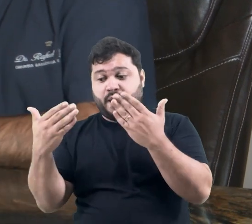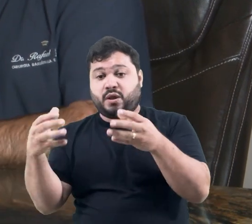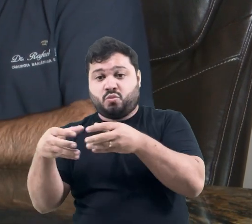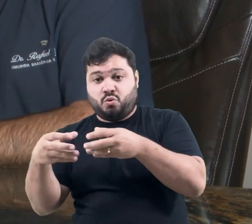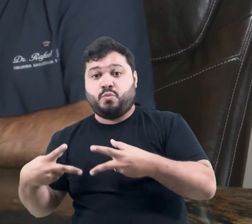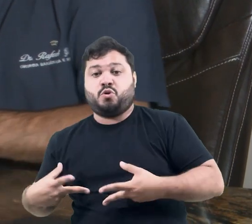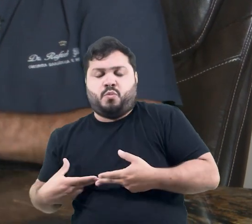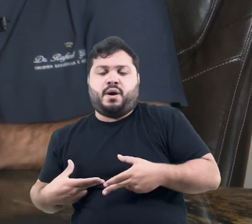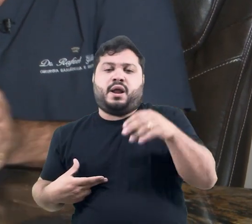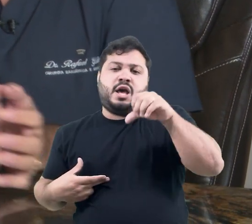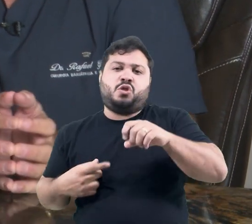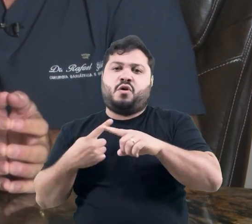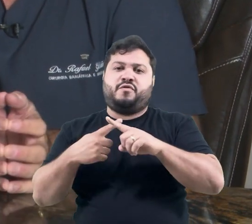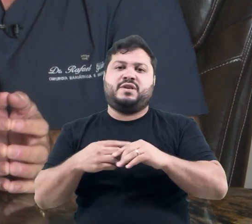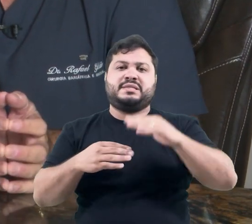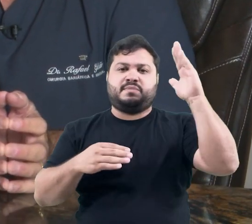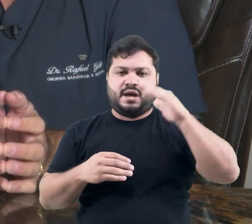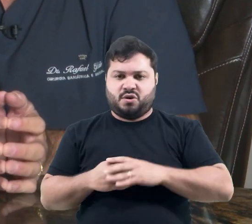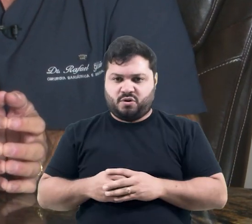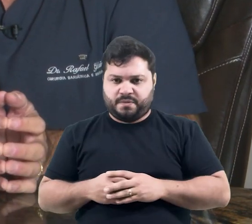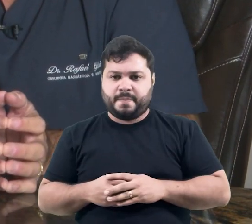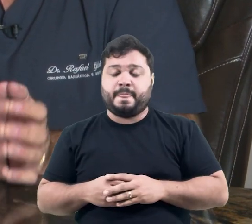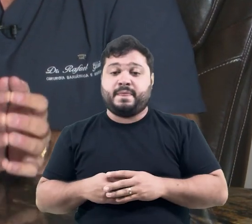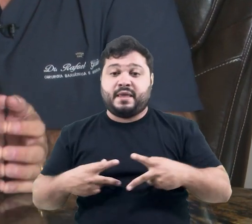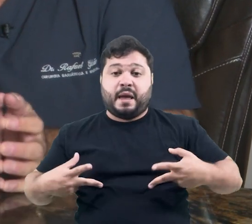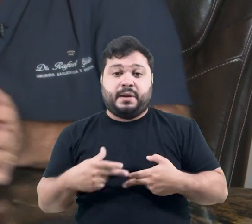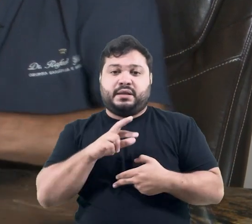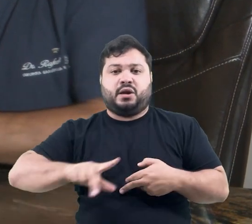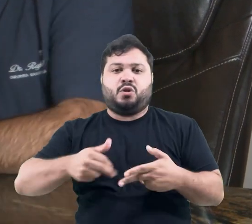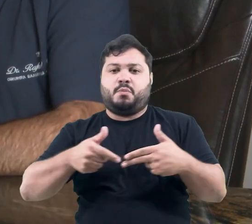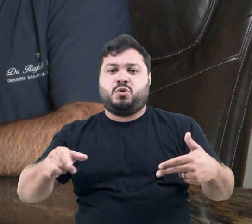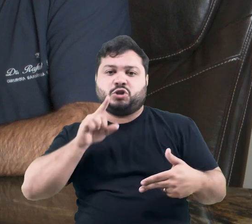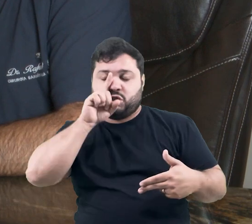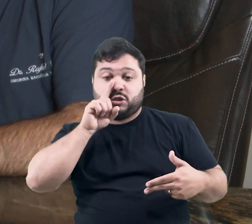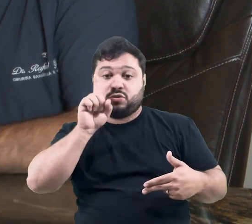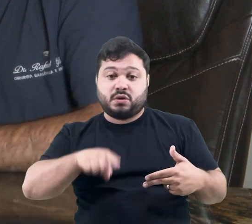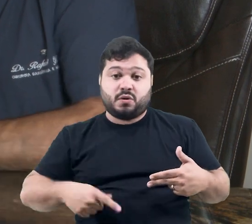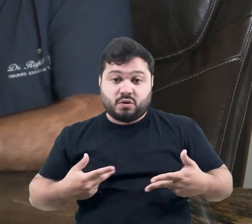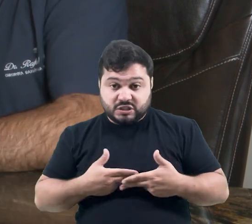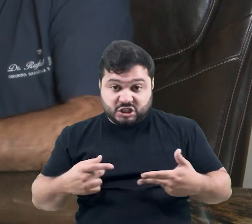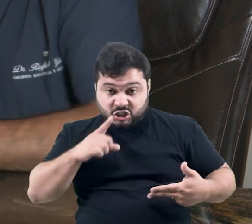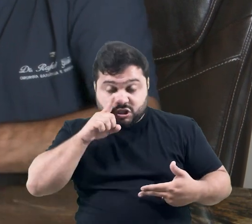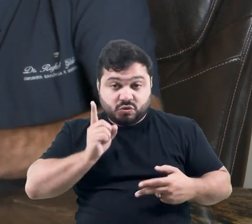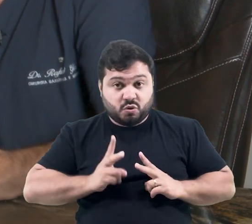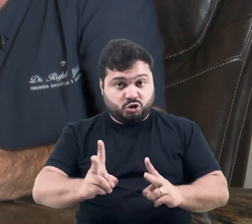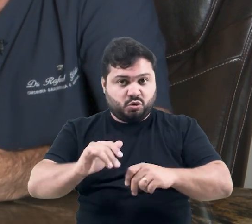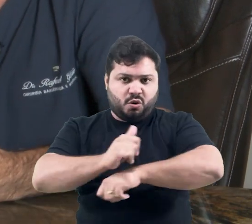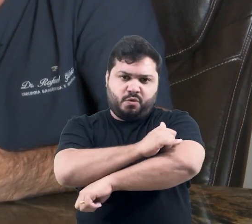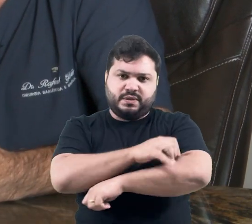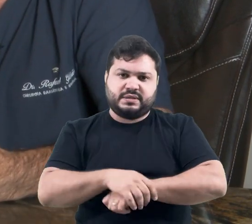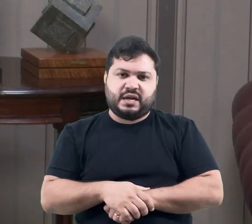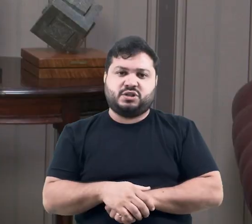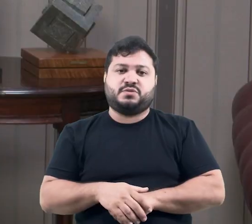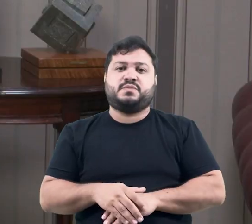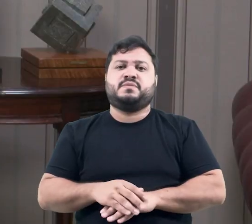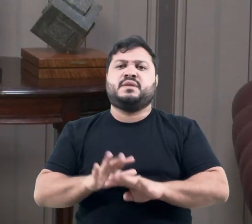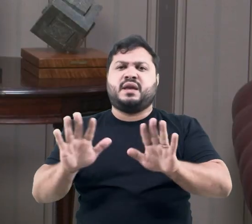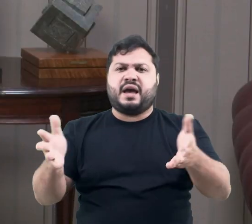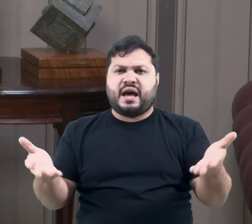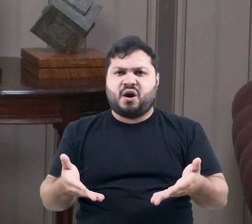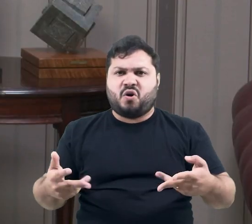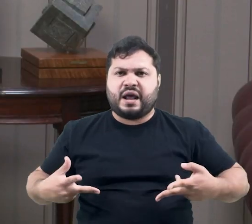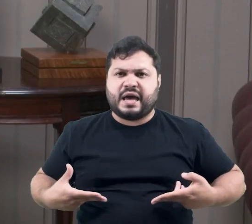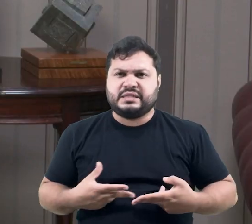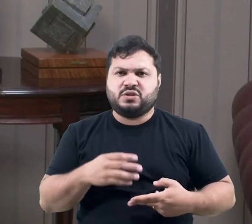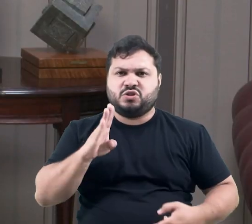grupo que opera, é 9 vezes maior. Então a bariátrica não é uma coisa de risco. Uma coisa de risco é você continuar com a obesidade. Agora, doutor,